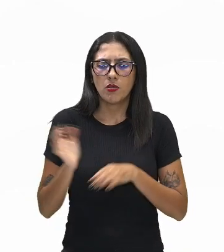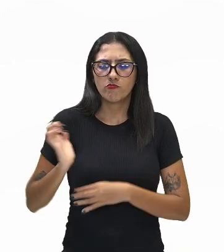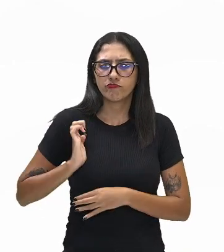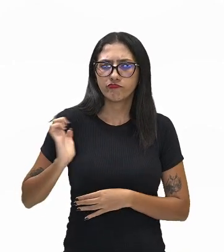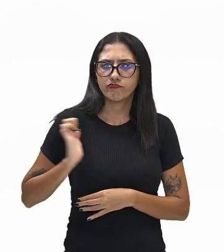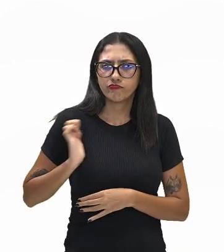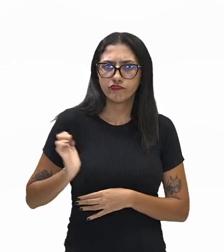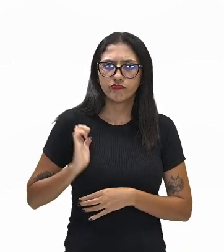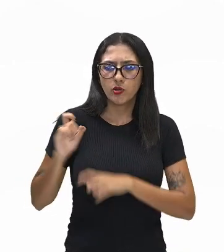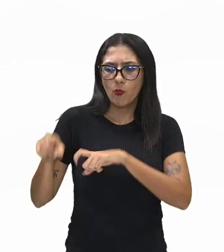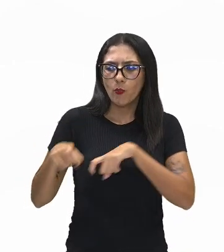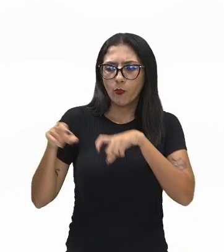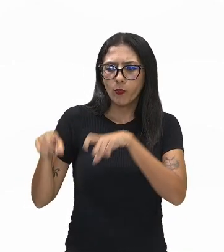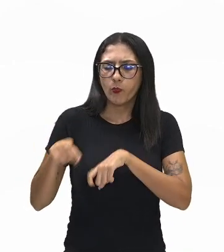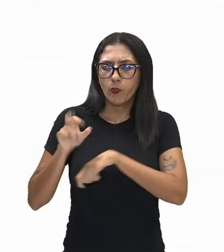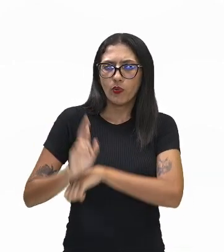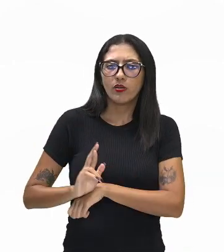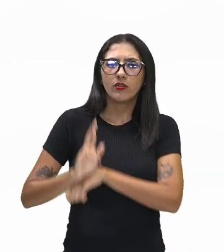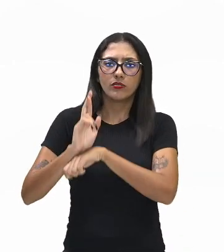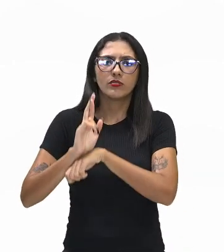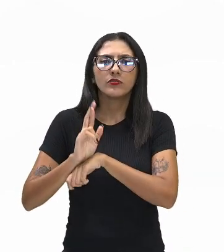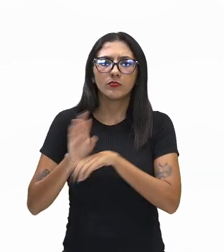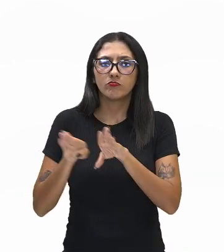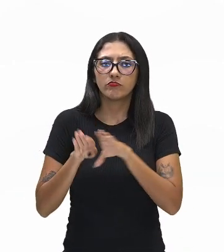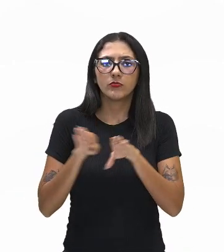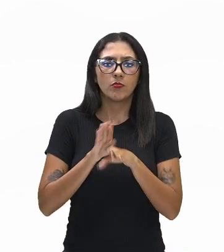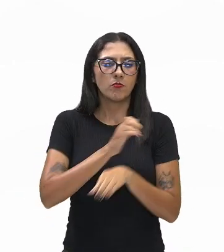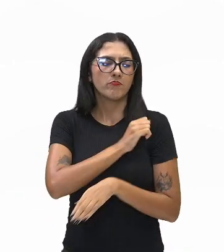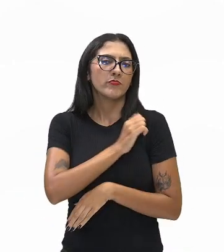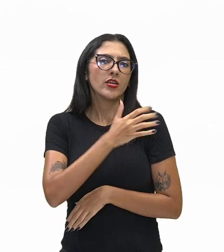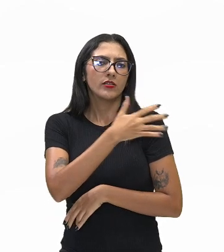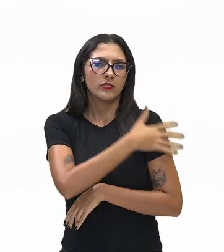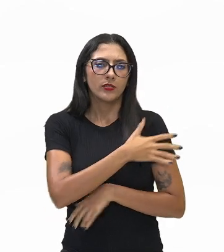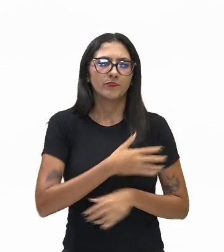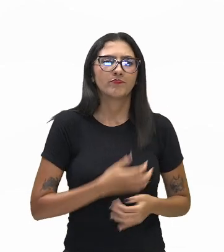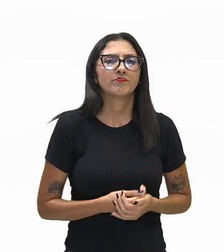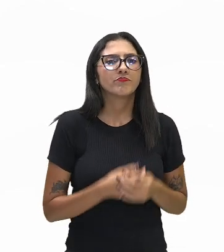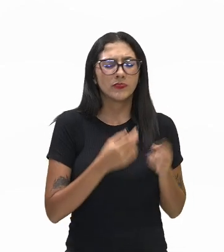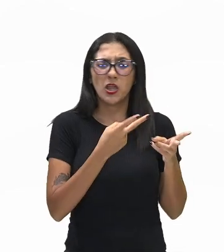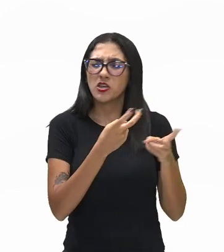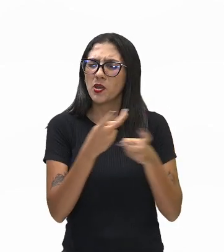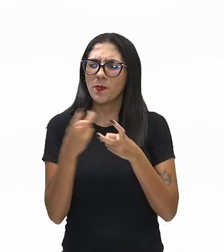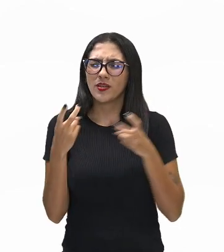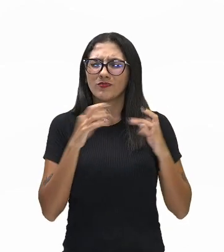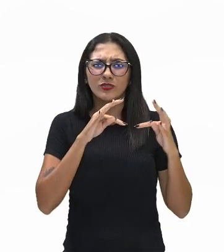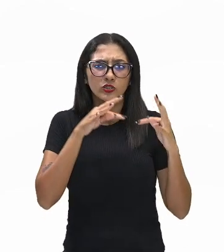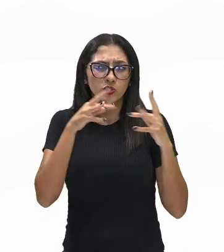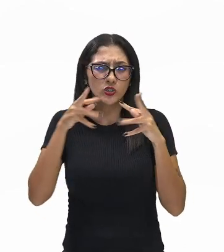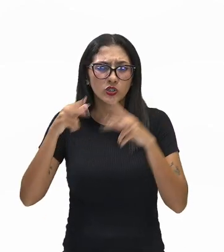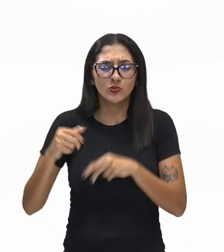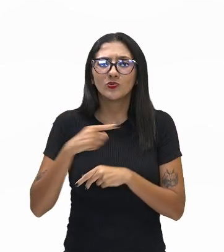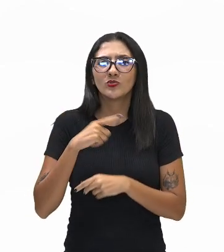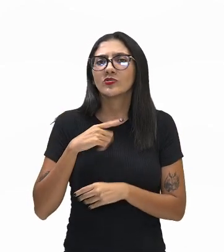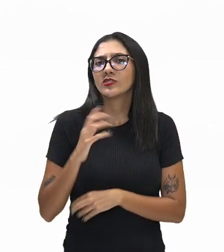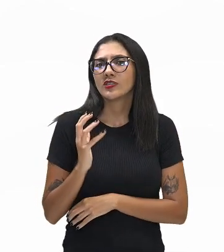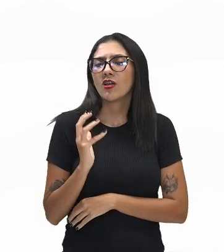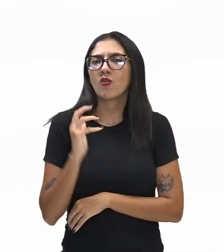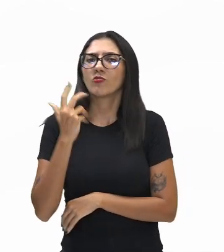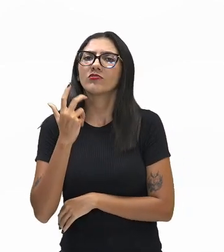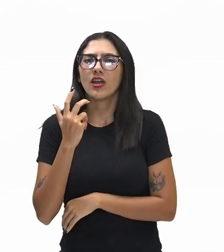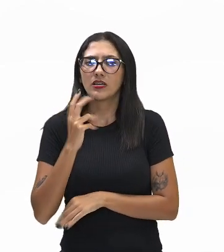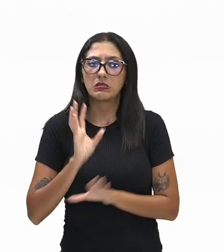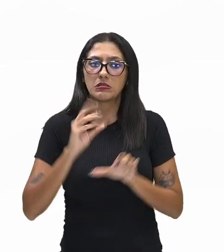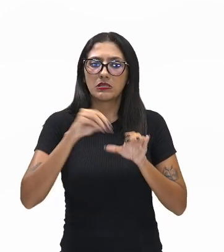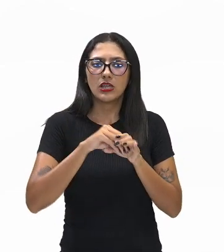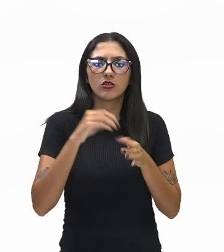aos militares, etc. O que pode ser percebido diante dos acontecimentos vivenciados por Fabiano e sua família